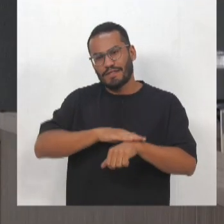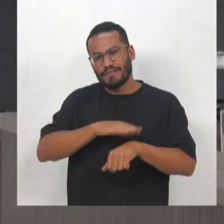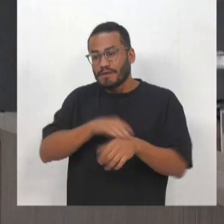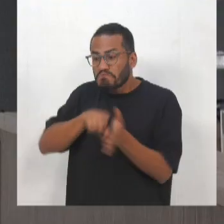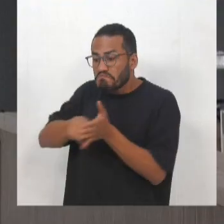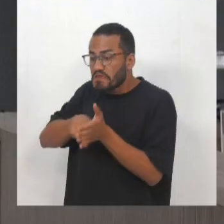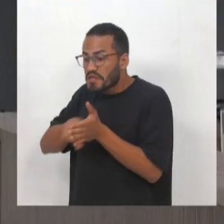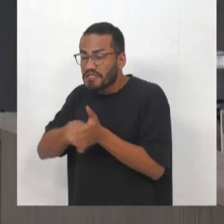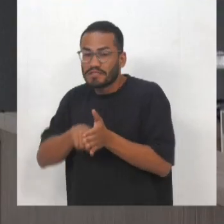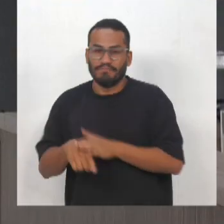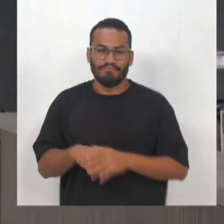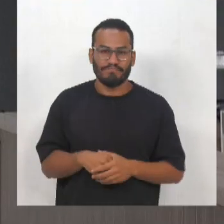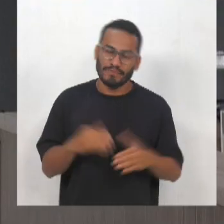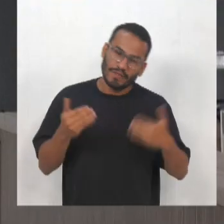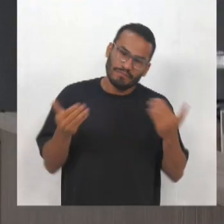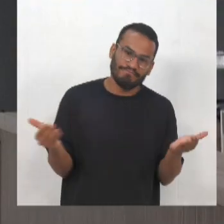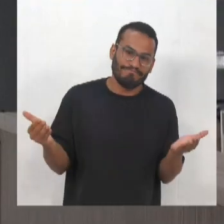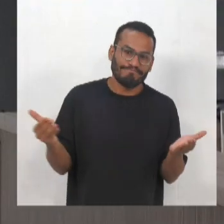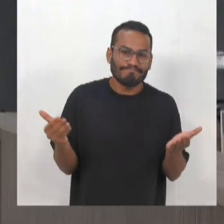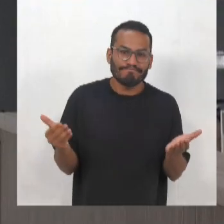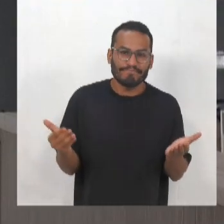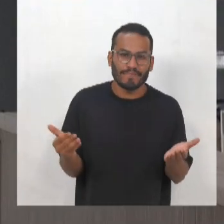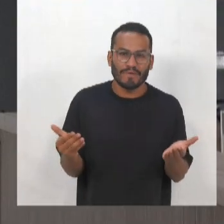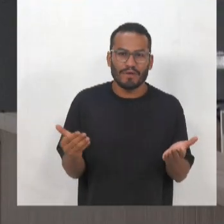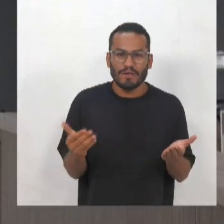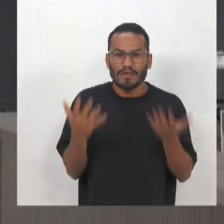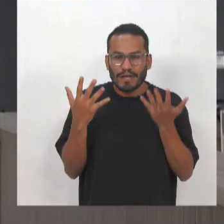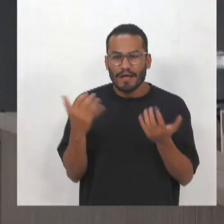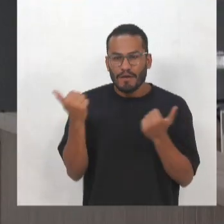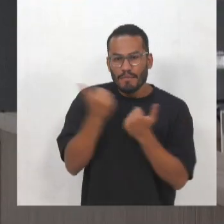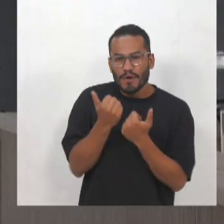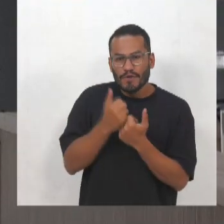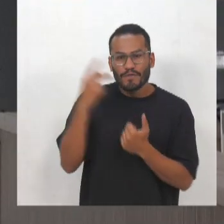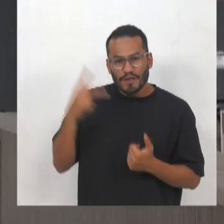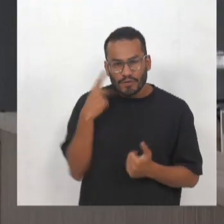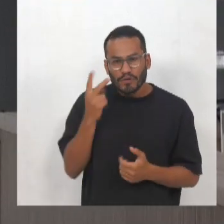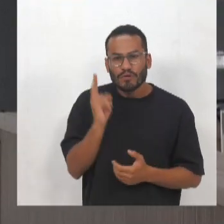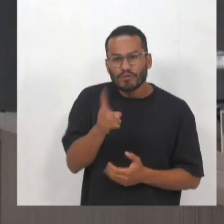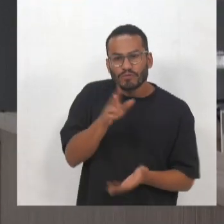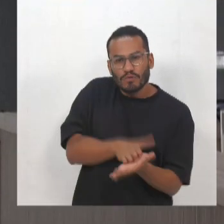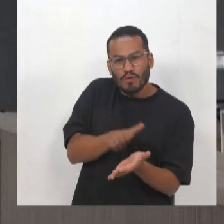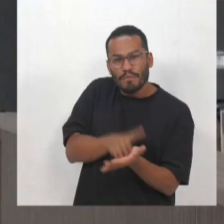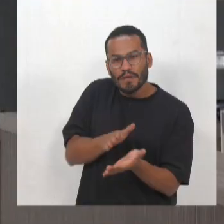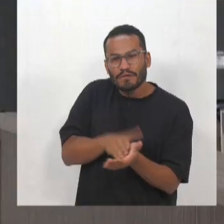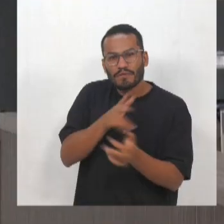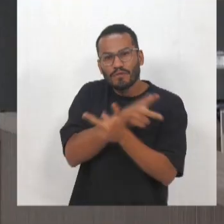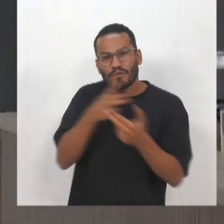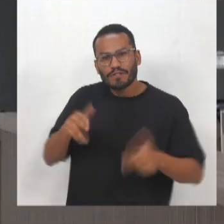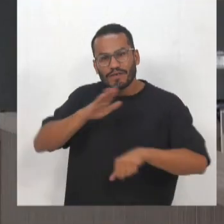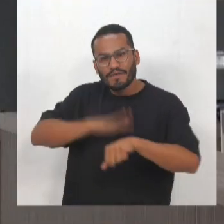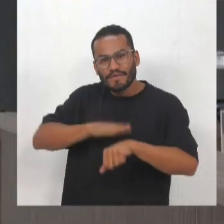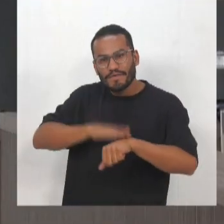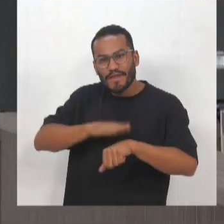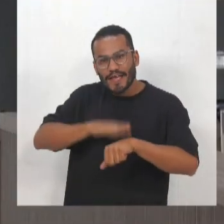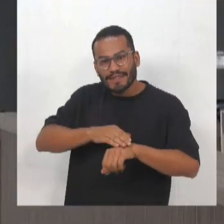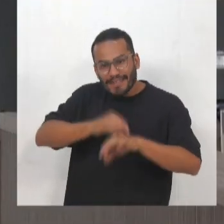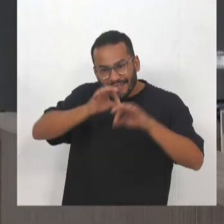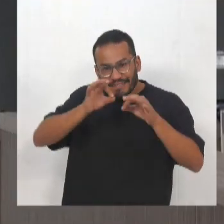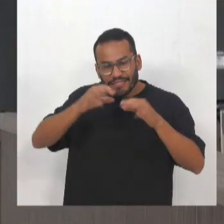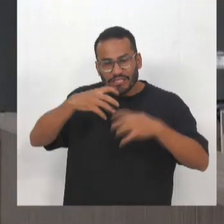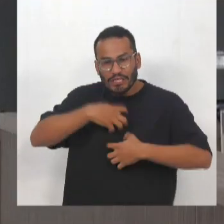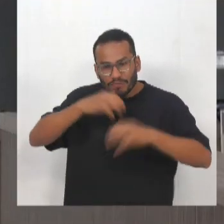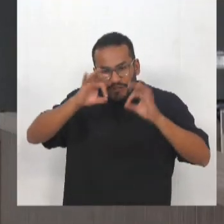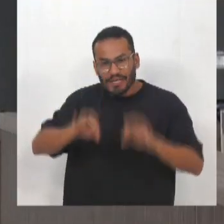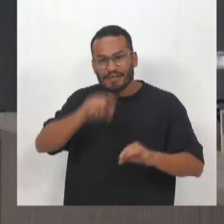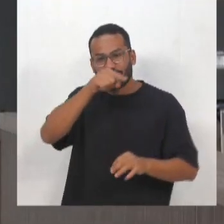perícias cabíveis. Então, conto com os vereadores aqui para que continuem cobrando para que as coisas sejam feitas da maneira certa na cidade de